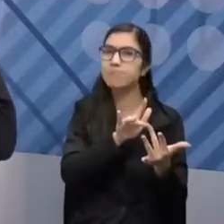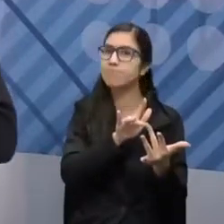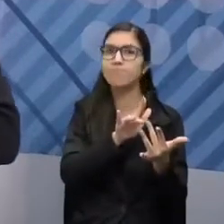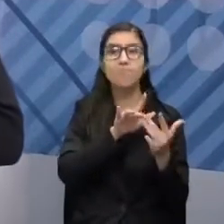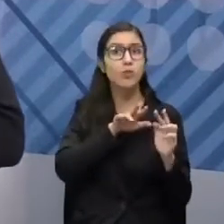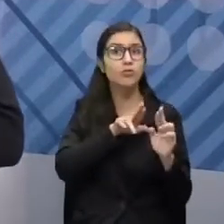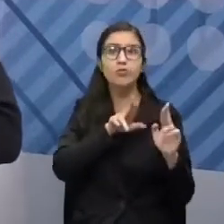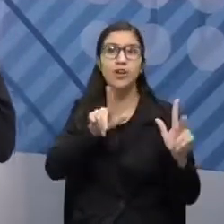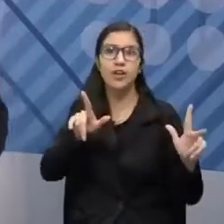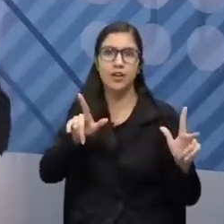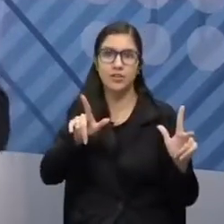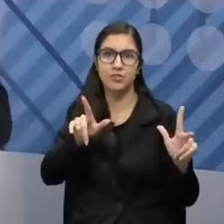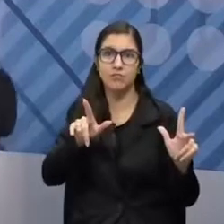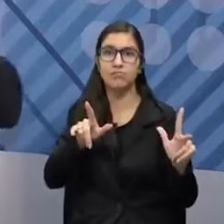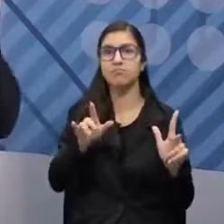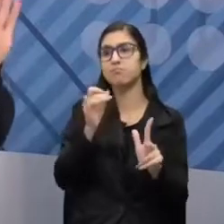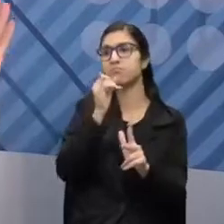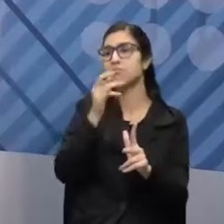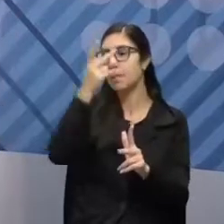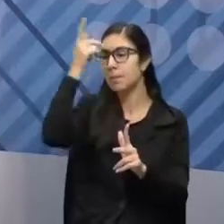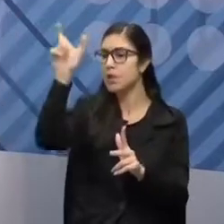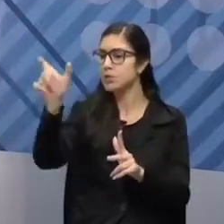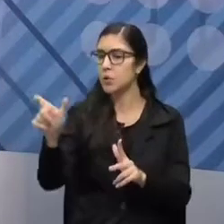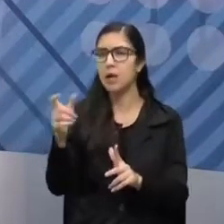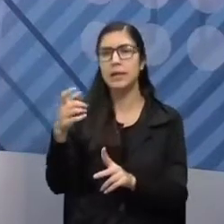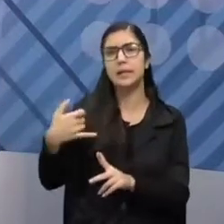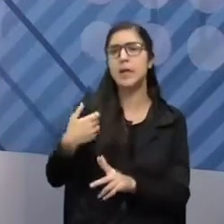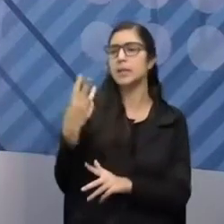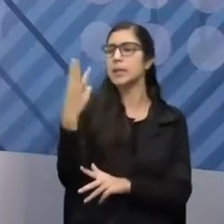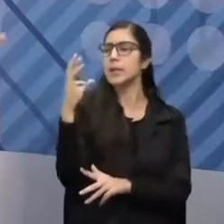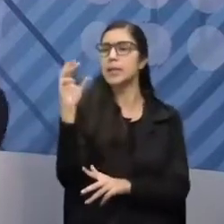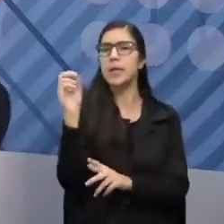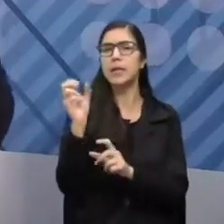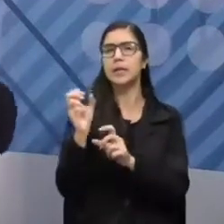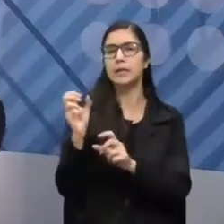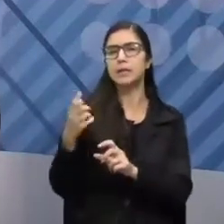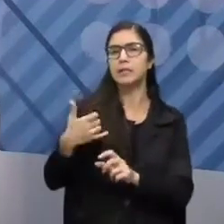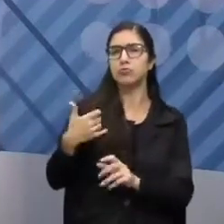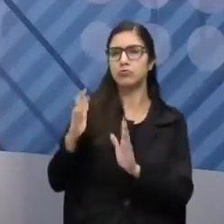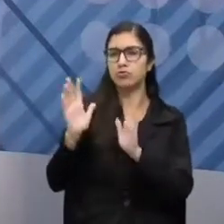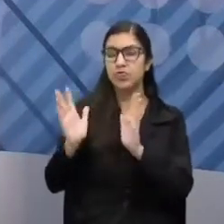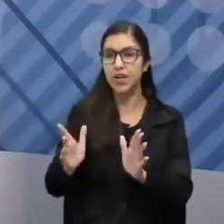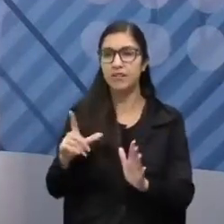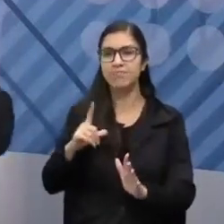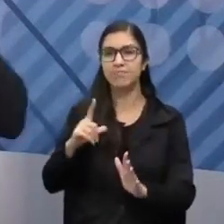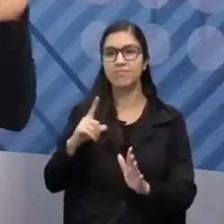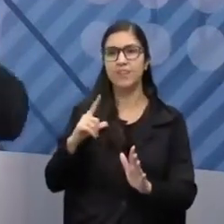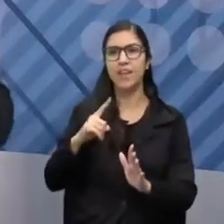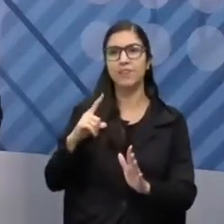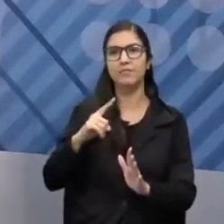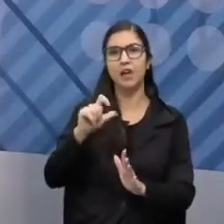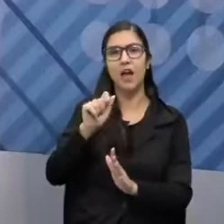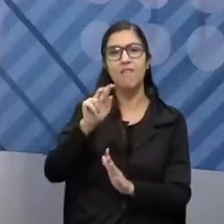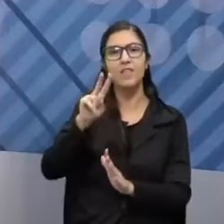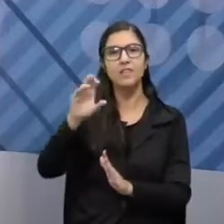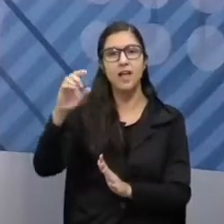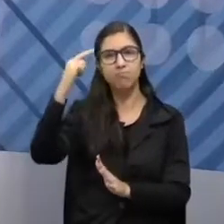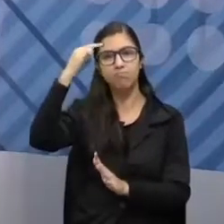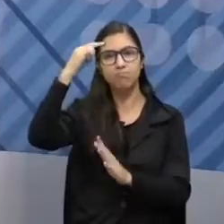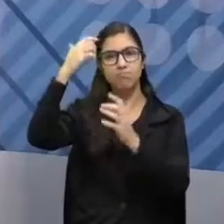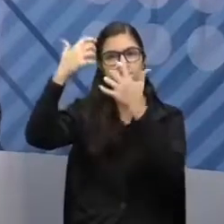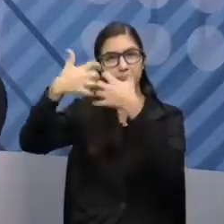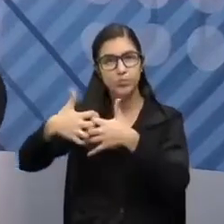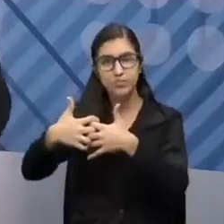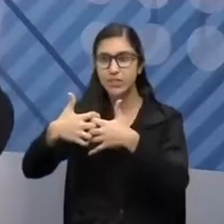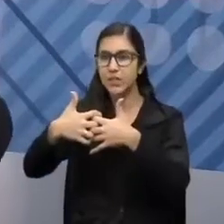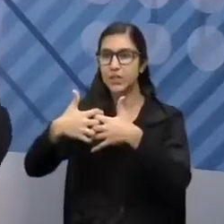totalmente diferente do que se eu tiver um sujeito com 30 anos que teve um acidente vascular cerebral e ficou sem visão e sem audição, que